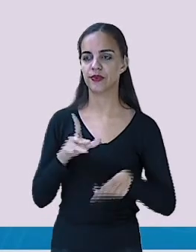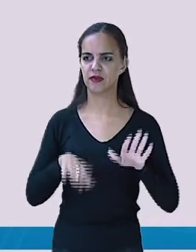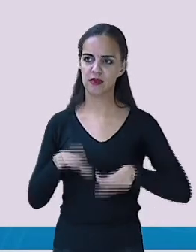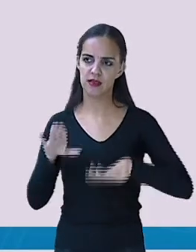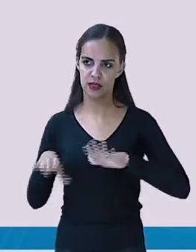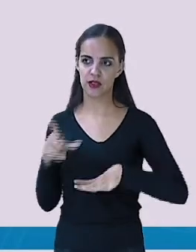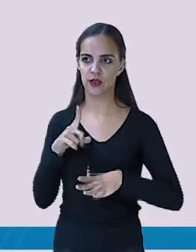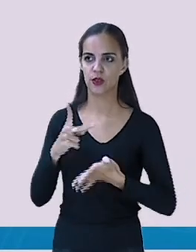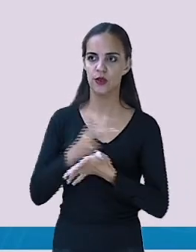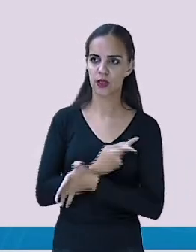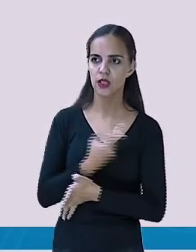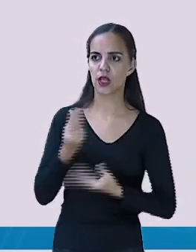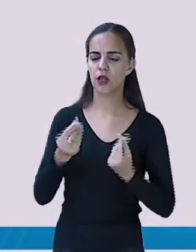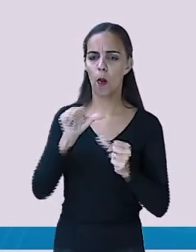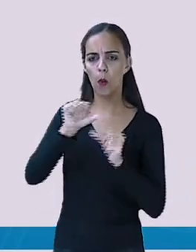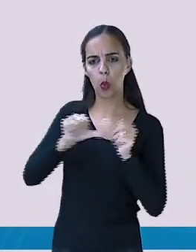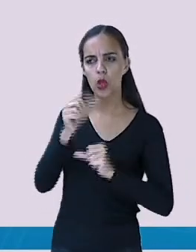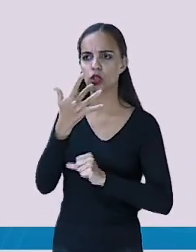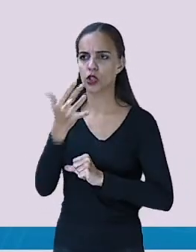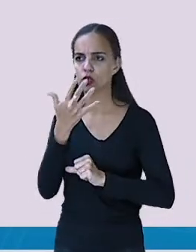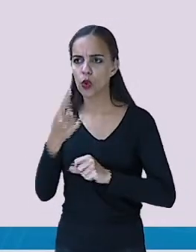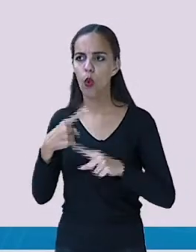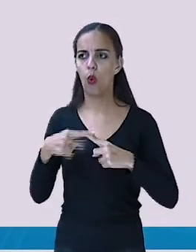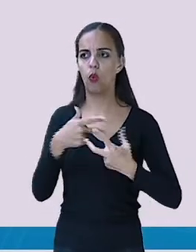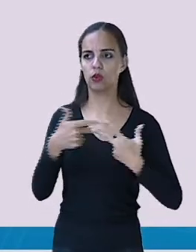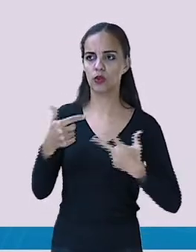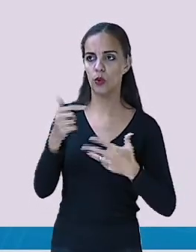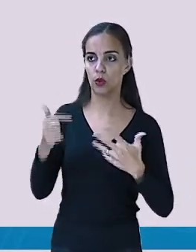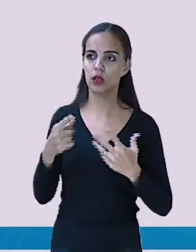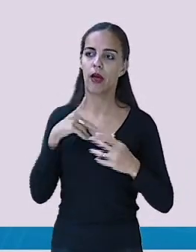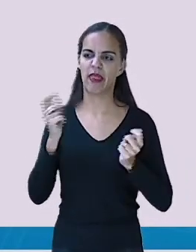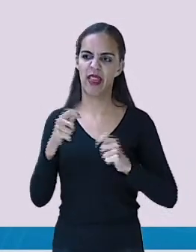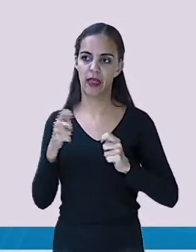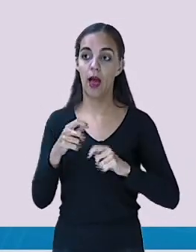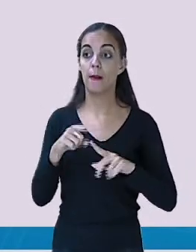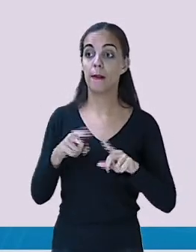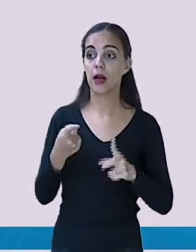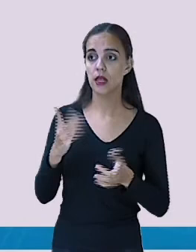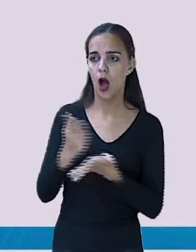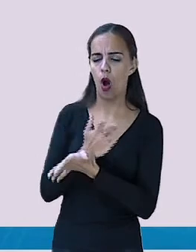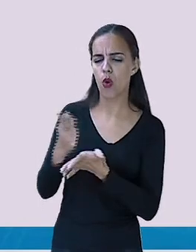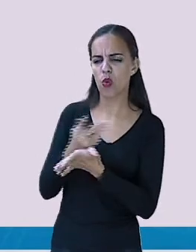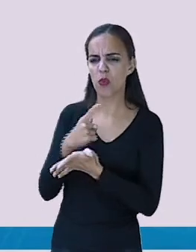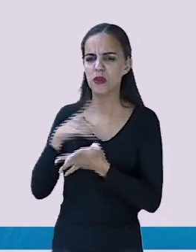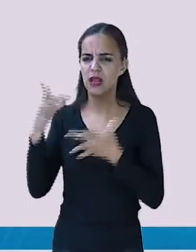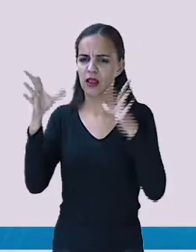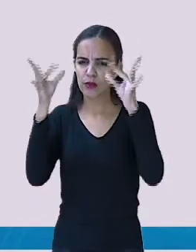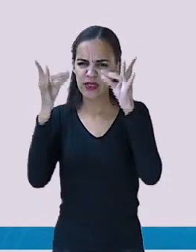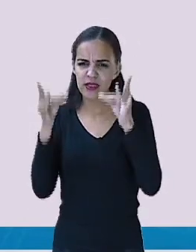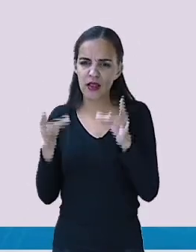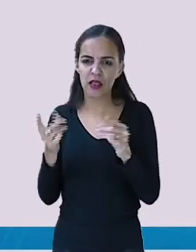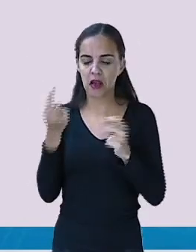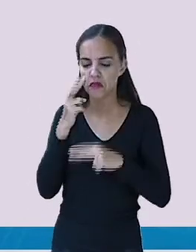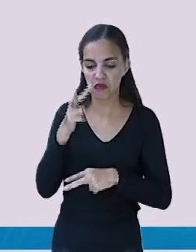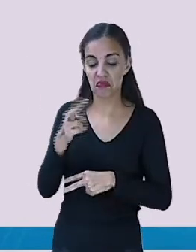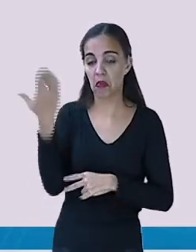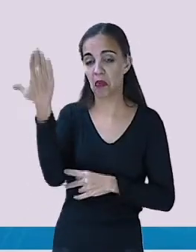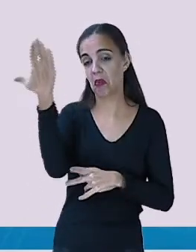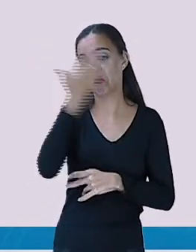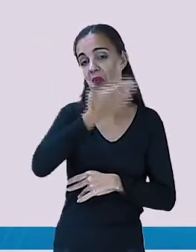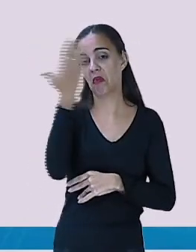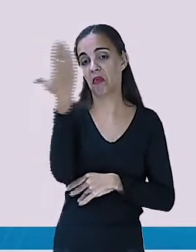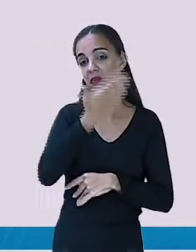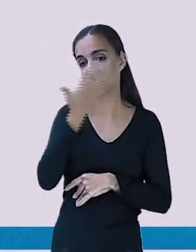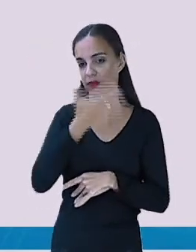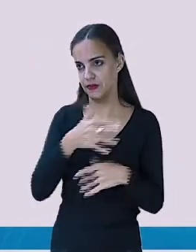transformações microscópicas que aí não tem uma evidência Clara para nós percebermos